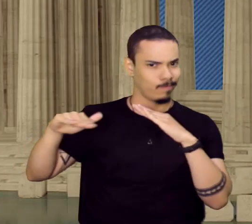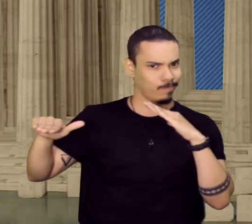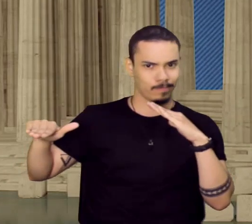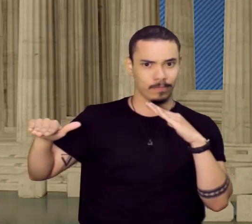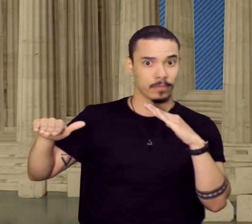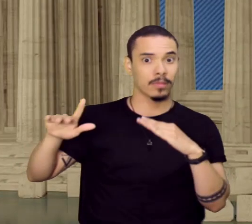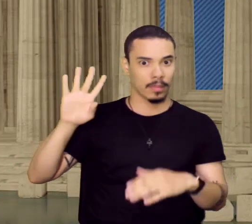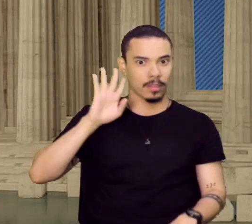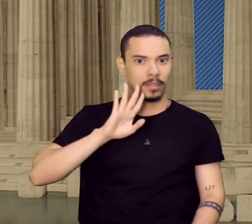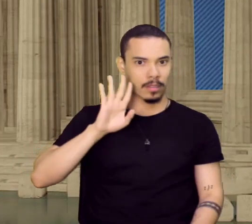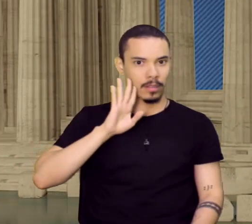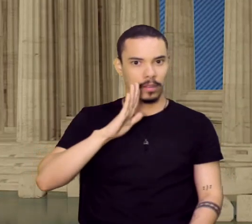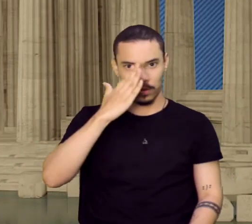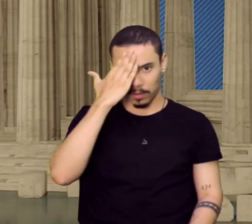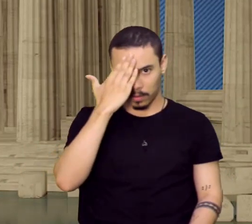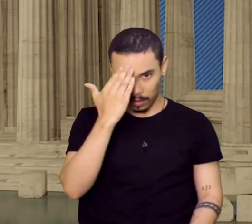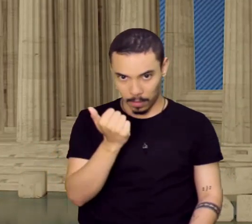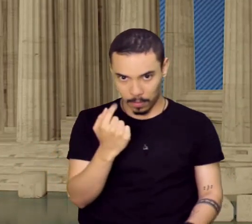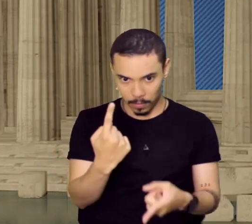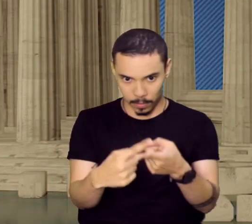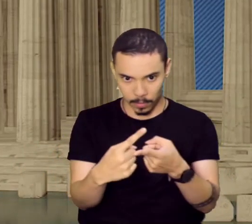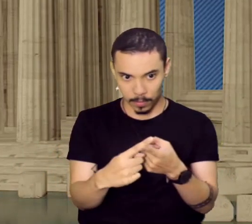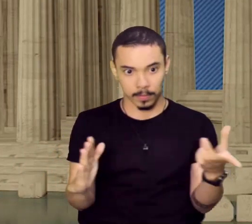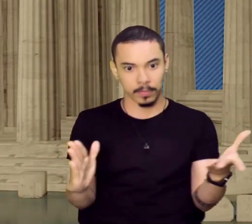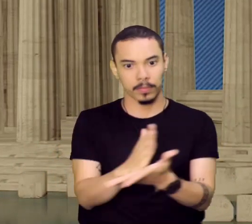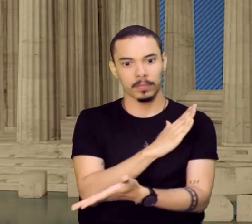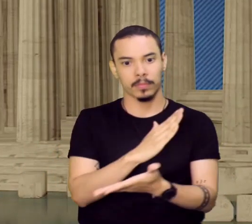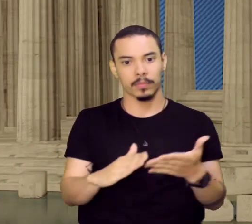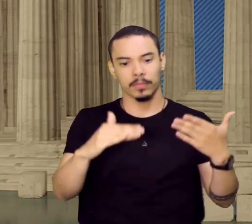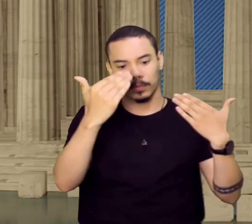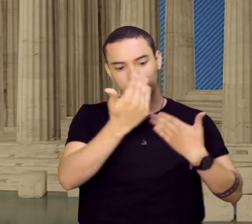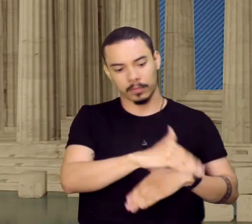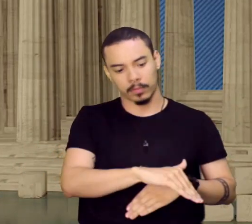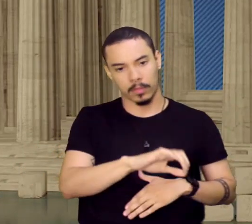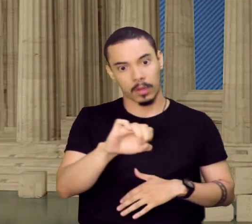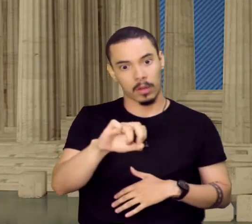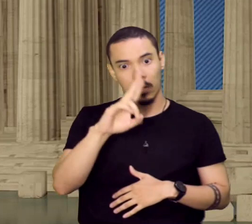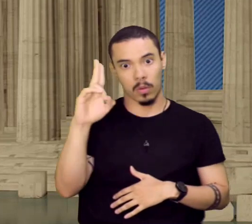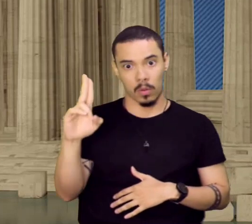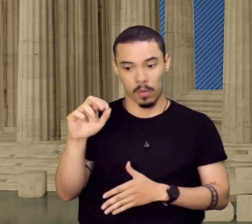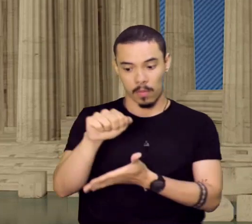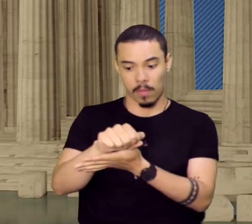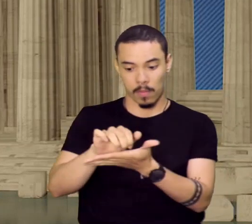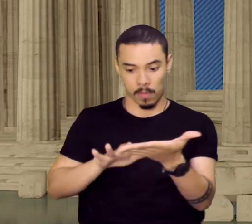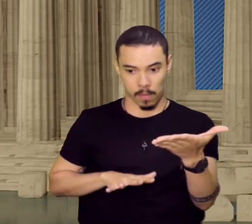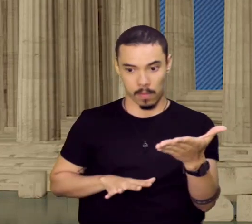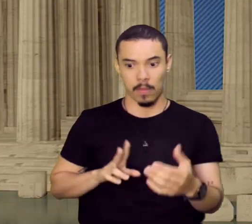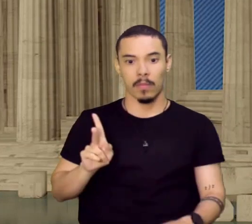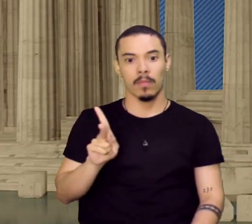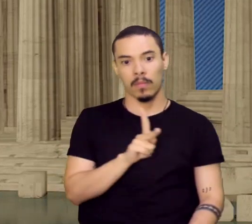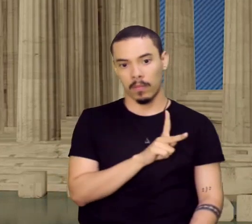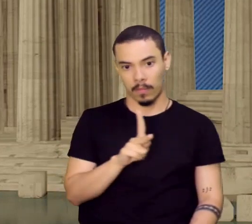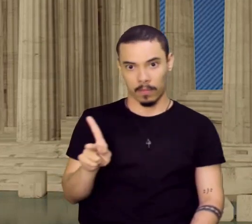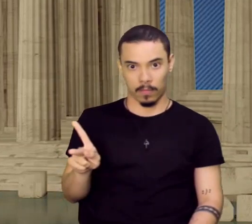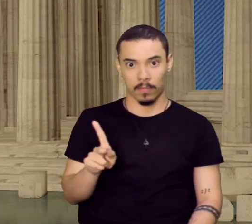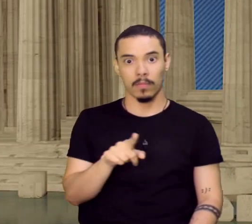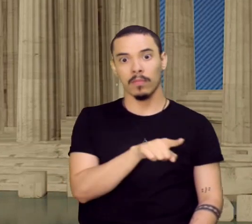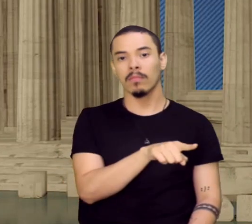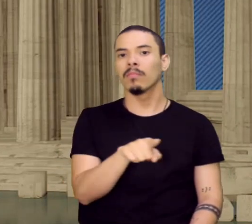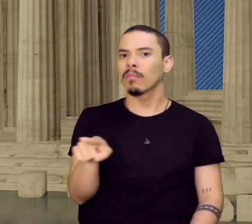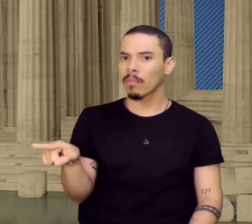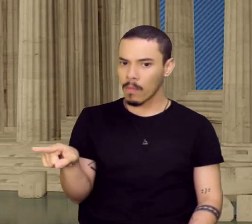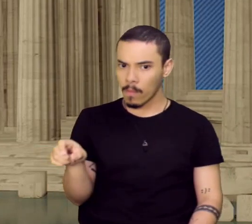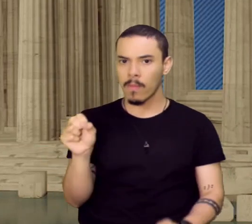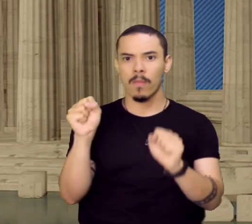quê? Em algumas avaliações ou exercícios, os professores, os estudantes, eles questionam,